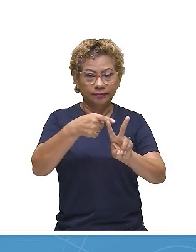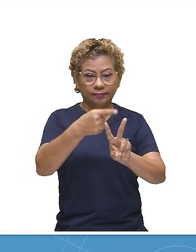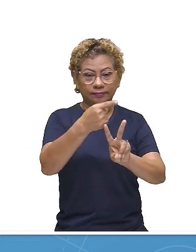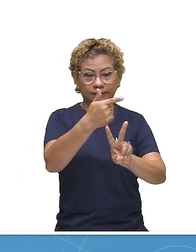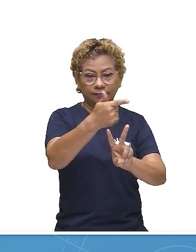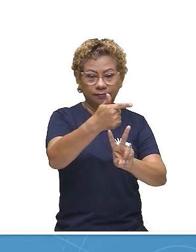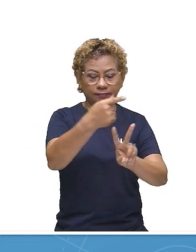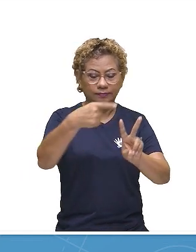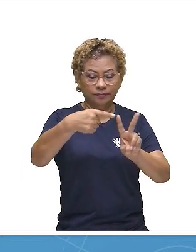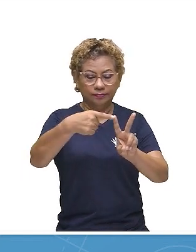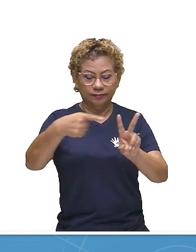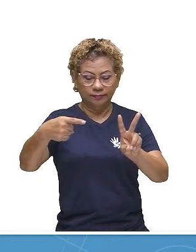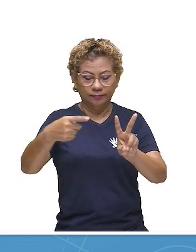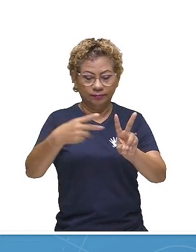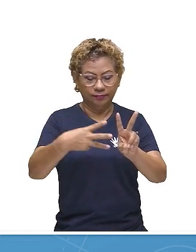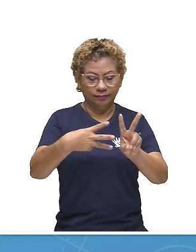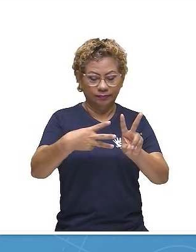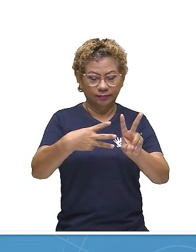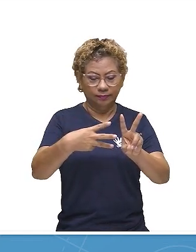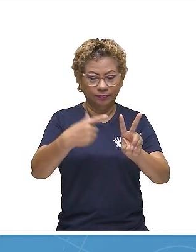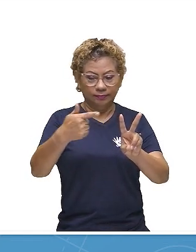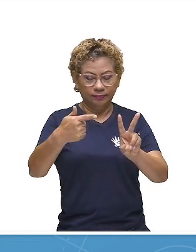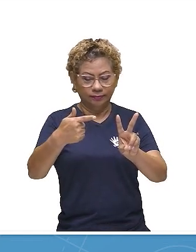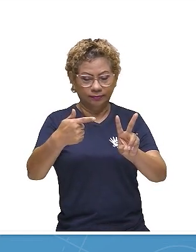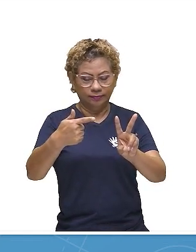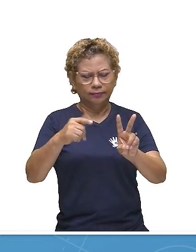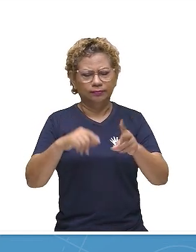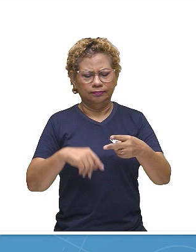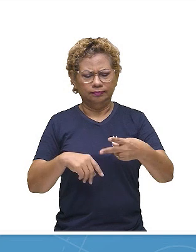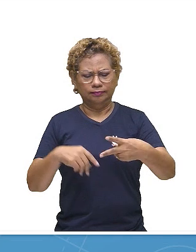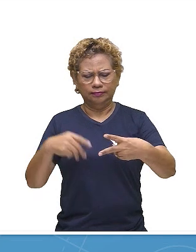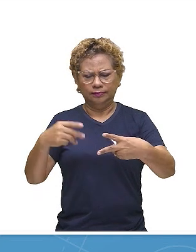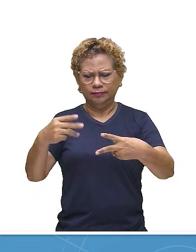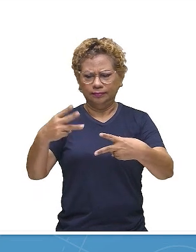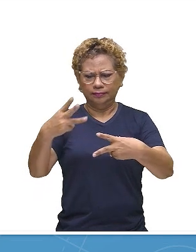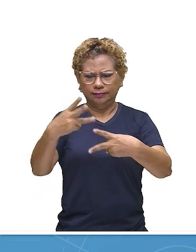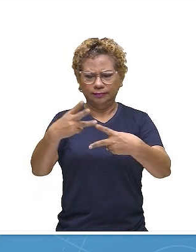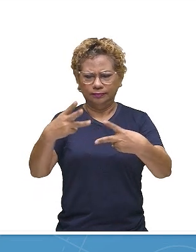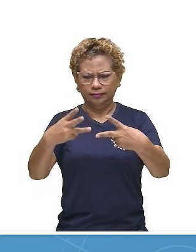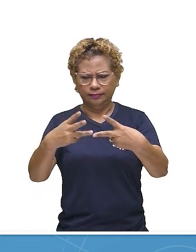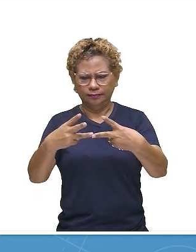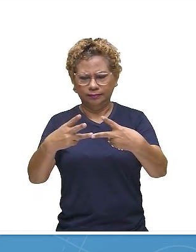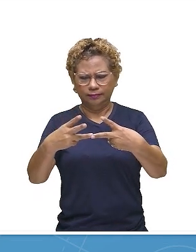você multiplicar tanto